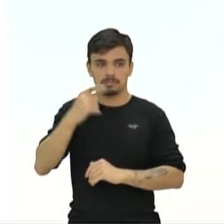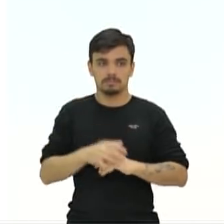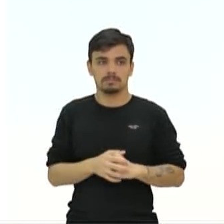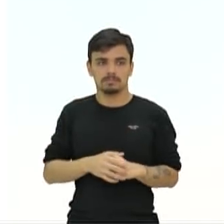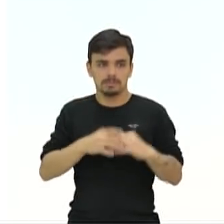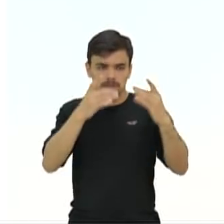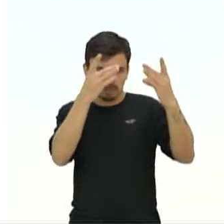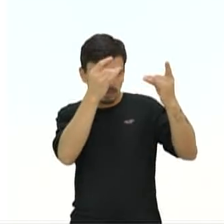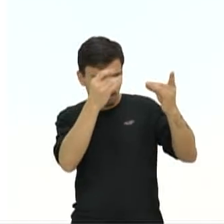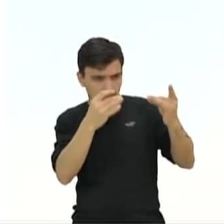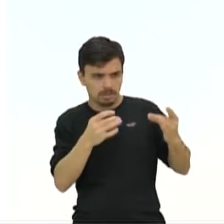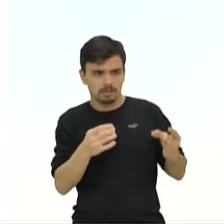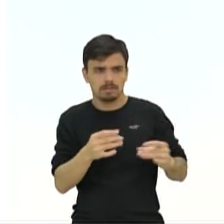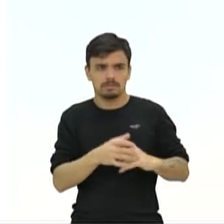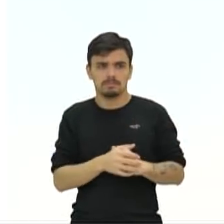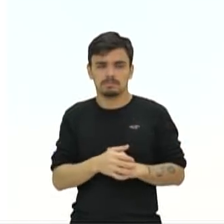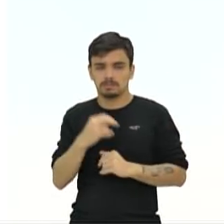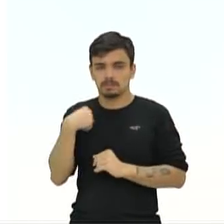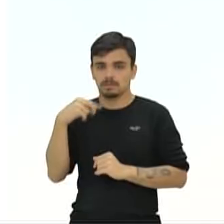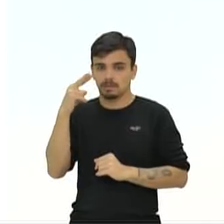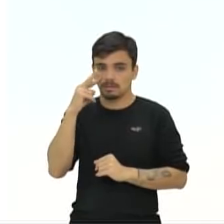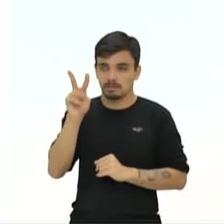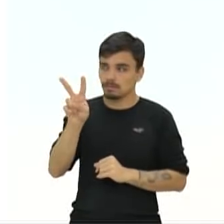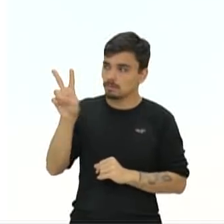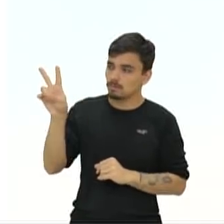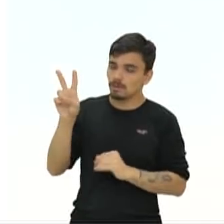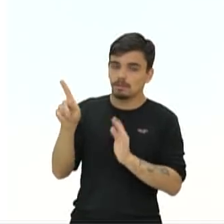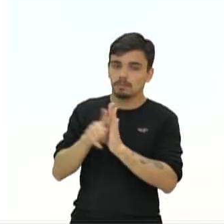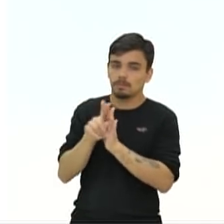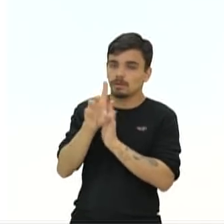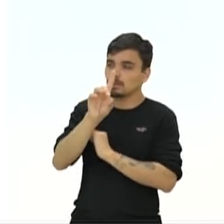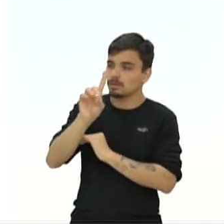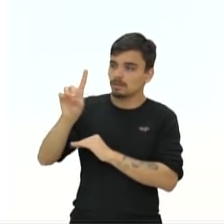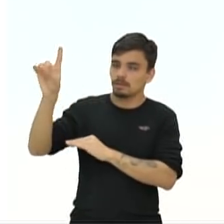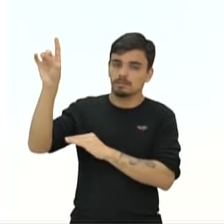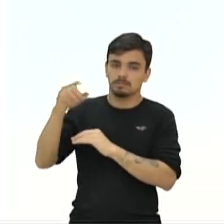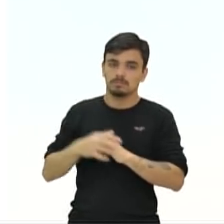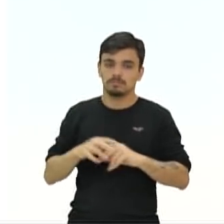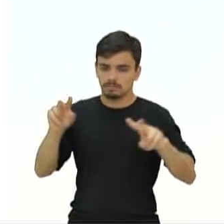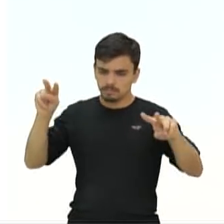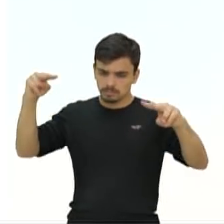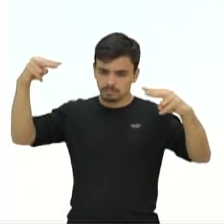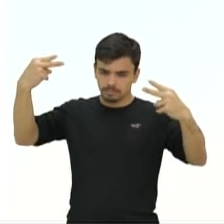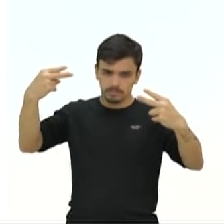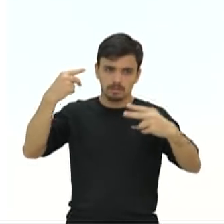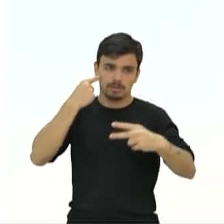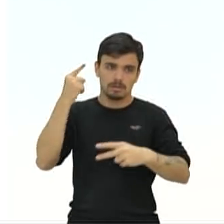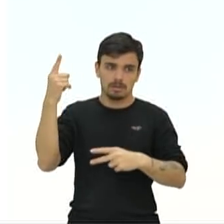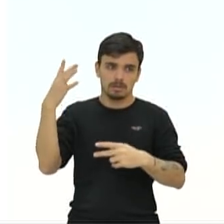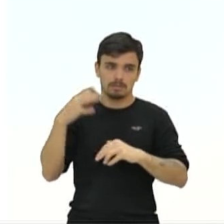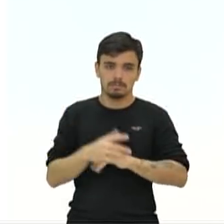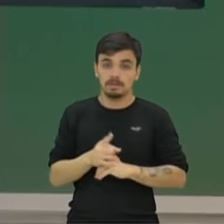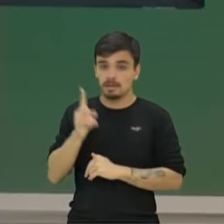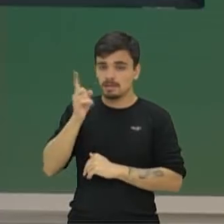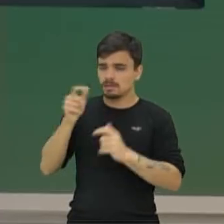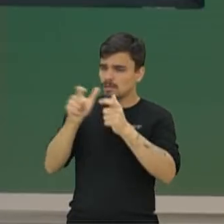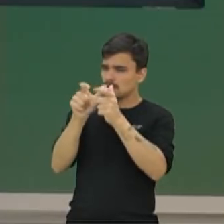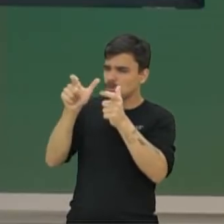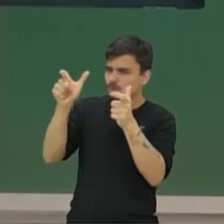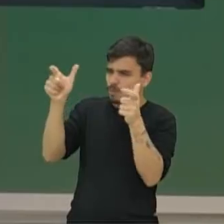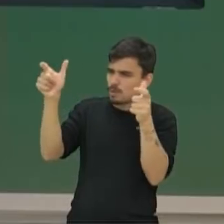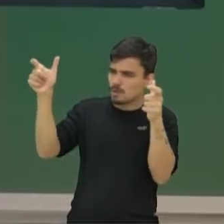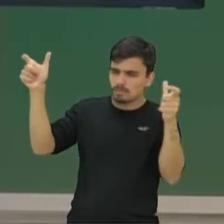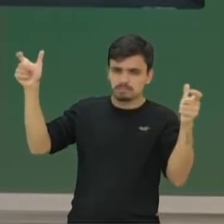o detalhe, o olhar dele para Deus. O olhar de Deus, aqui tá pequenininho, galerinha, isso daqui é